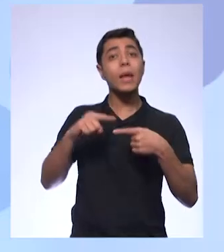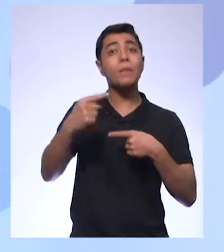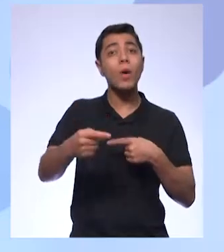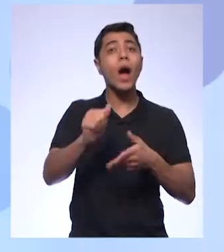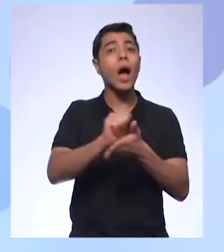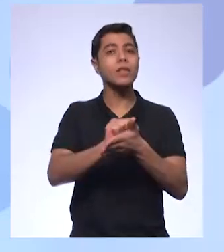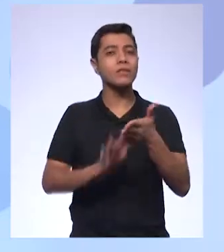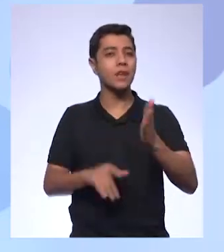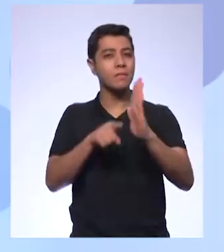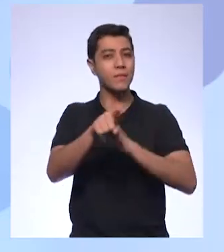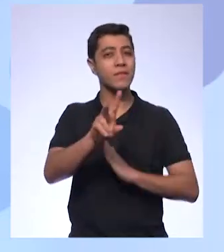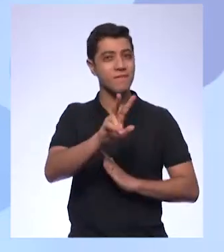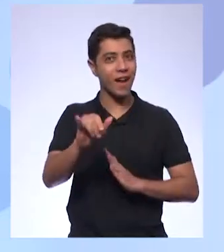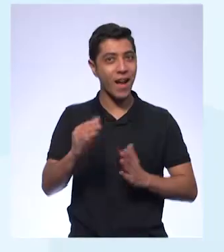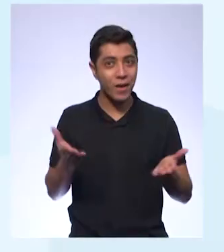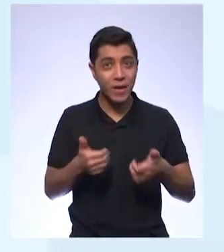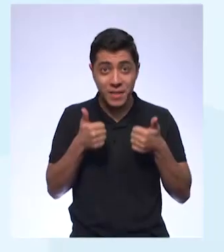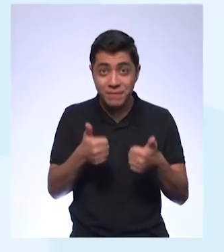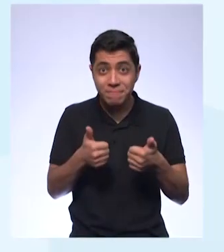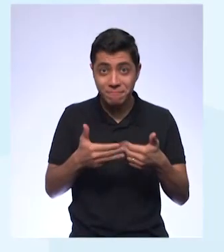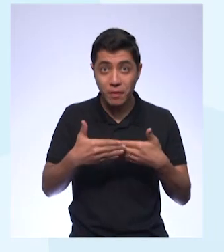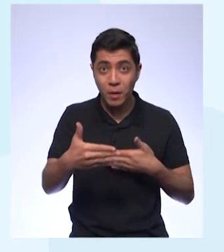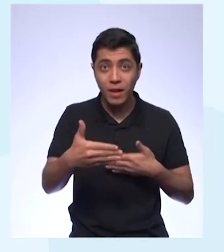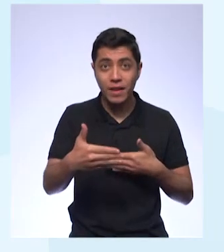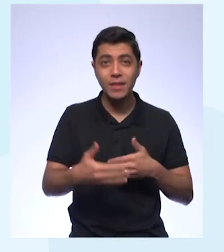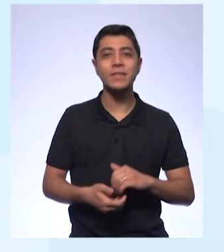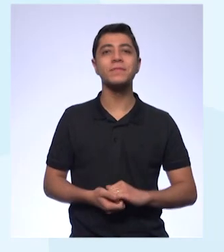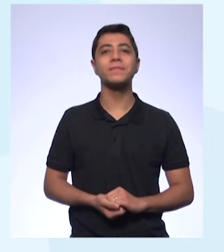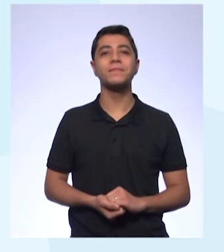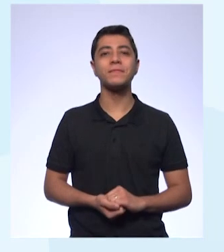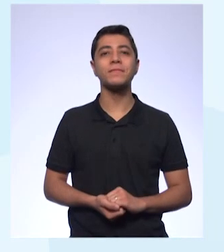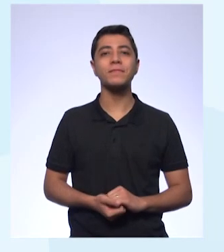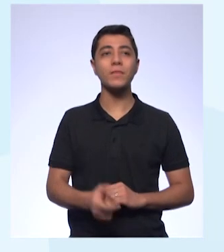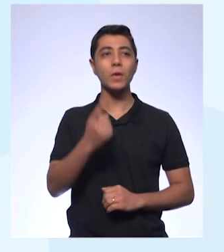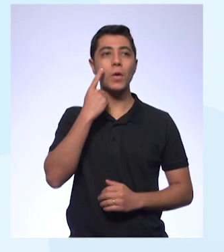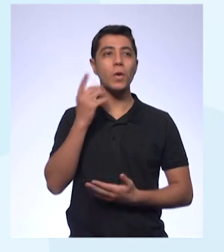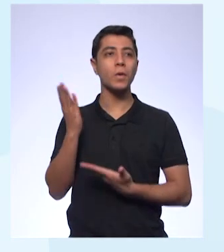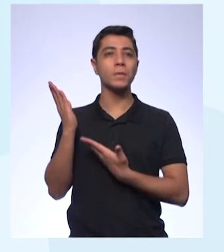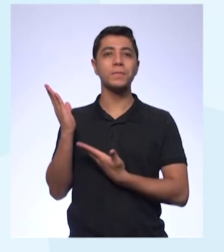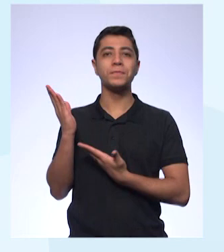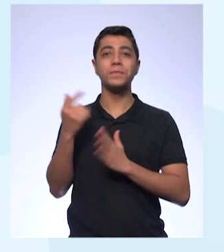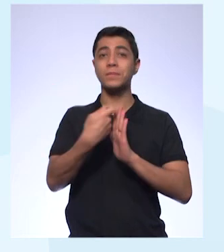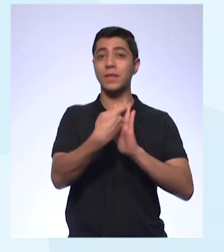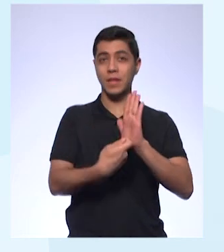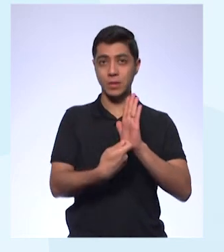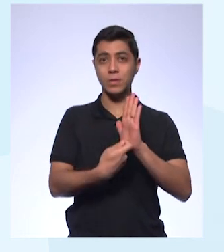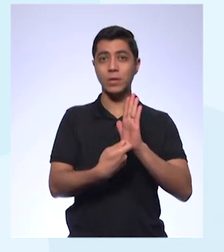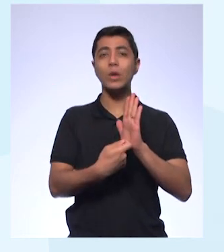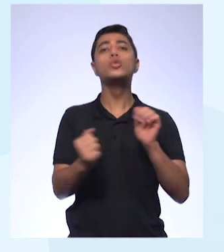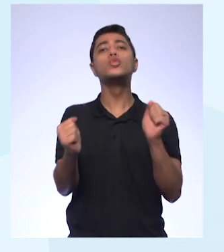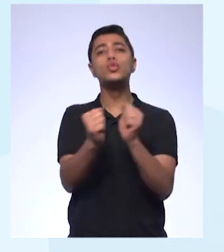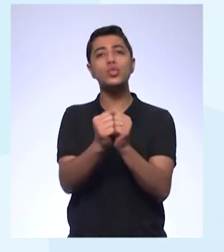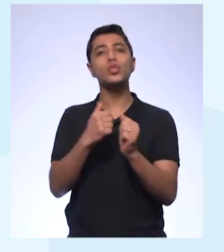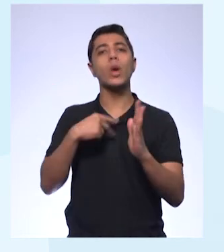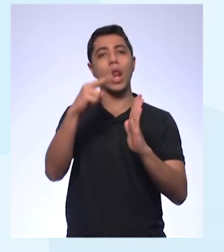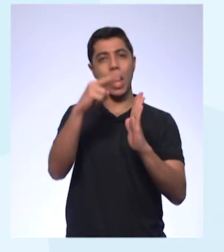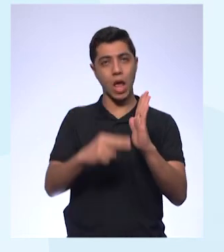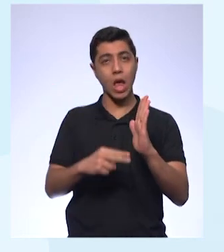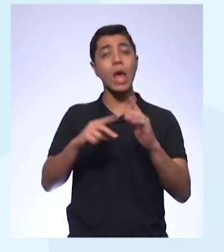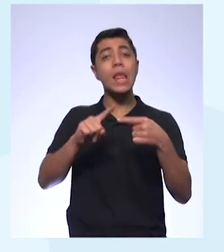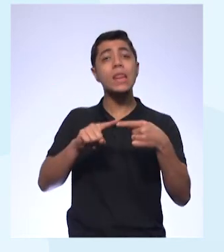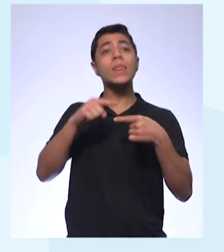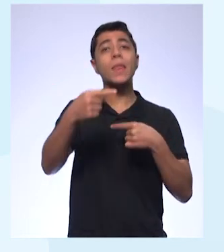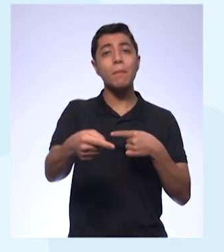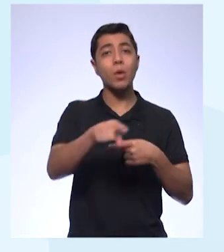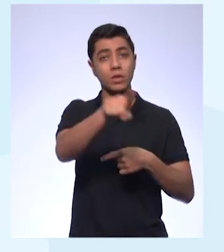que a gente vai fazer agora. Vamos lá? Então, vejam esse pequeno excerto aí, eu vou ler com vocês e depois vocês vão fazer